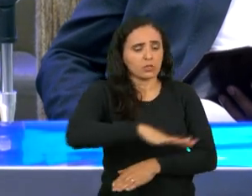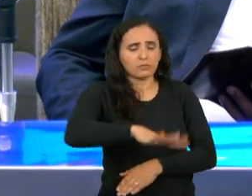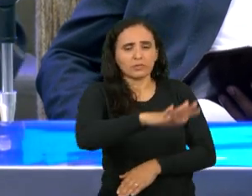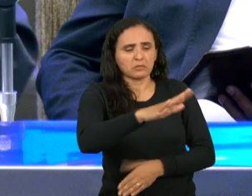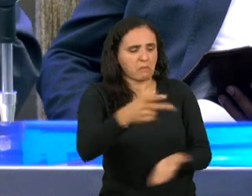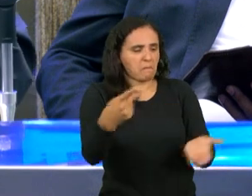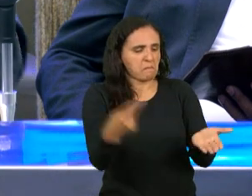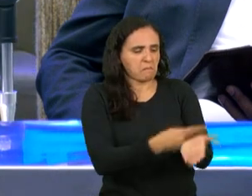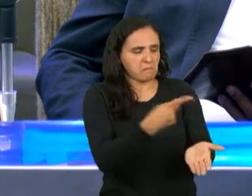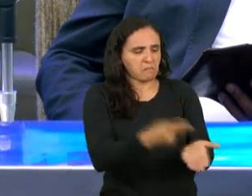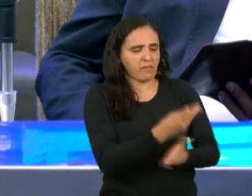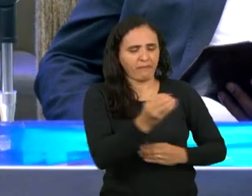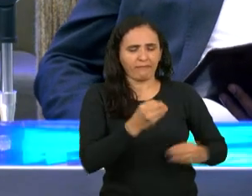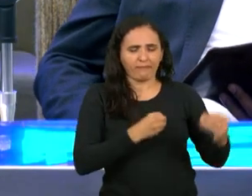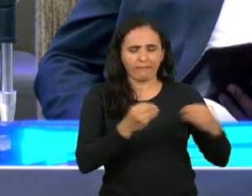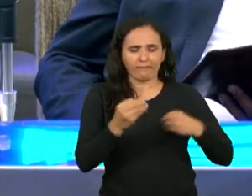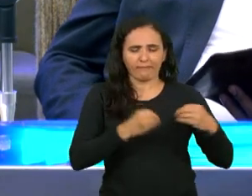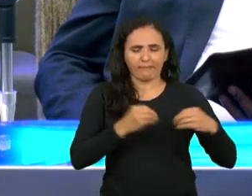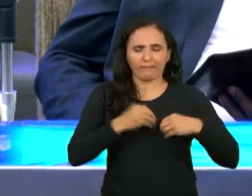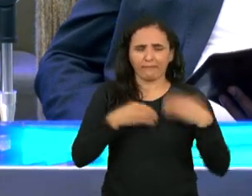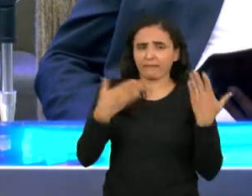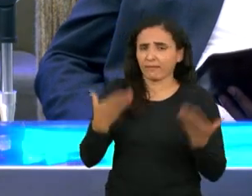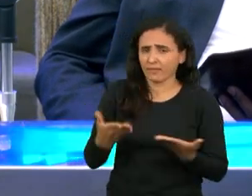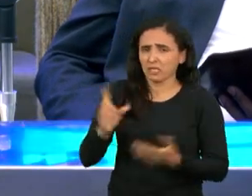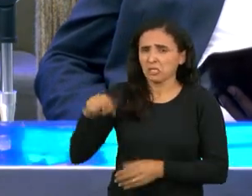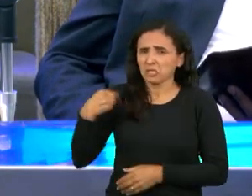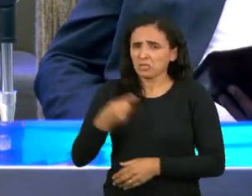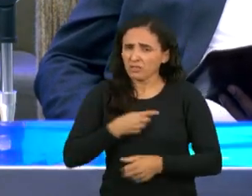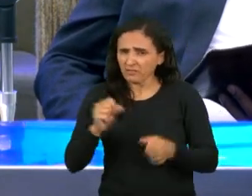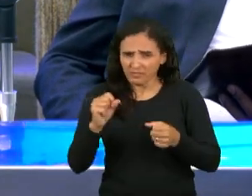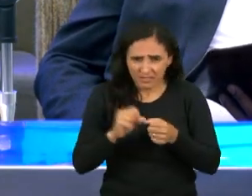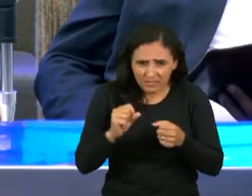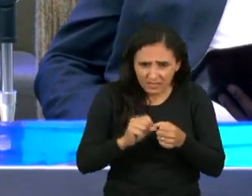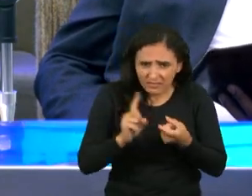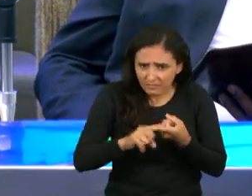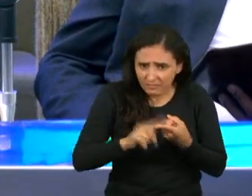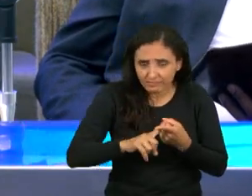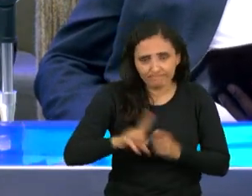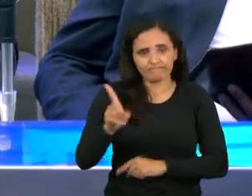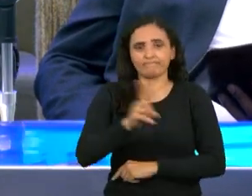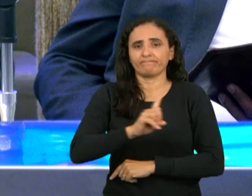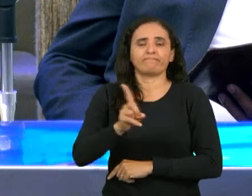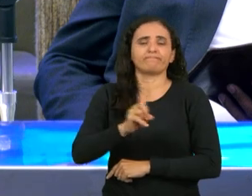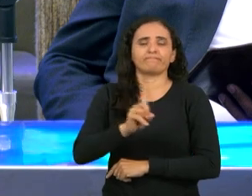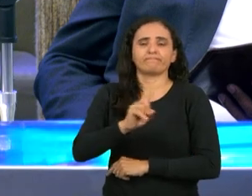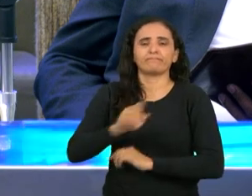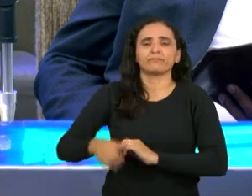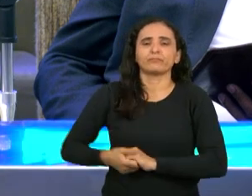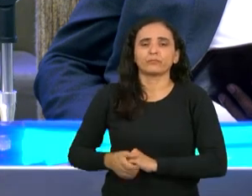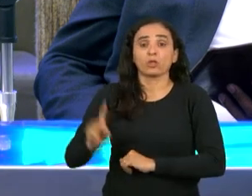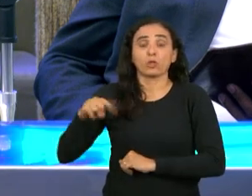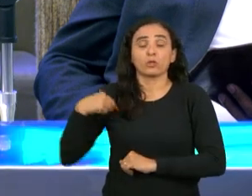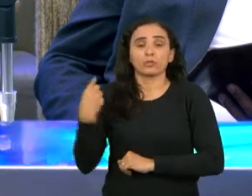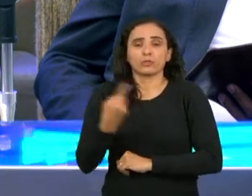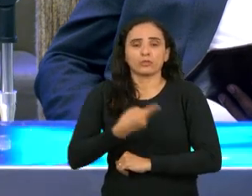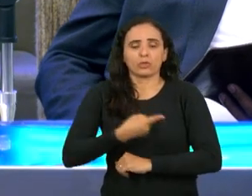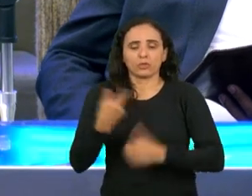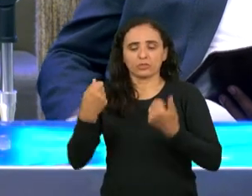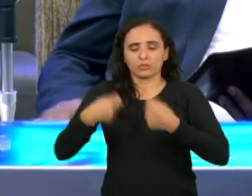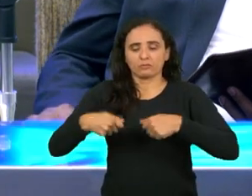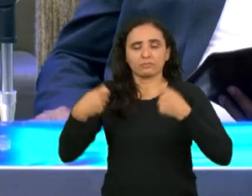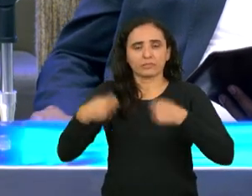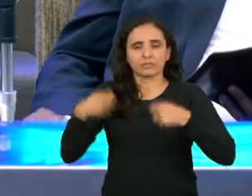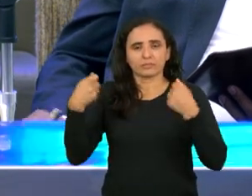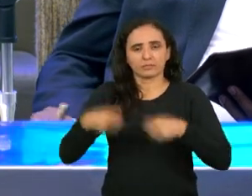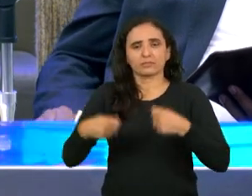vivemos da mesma forma que o mundo vive as pessoas do mundo nós não devemos ser inimigas as pessoas